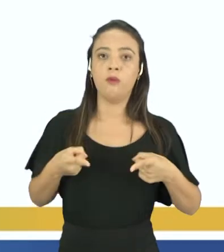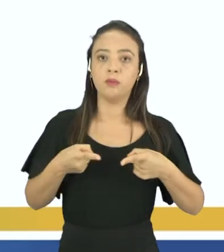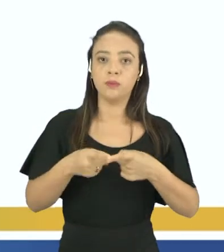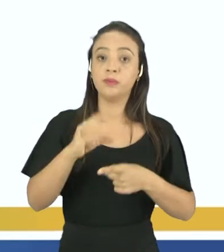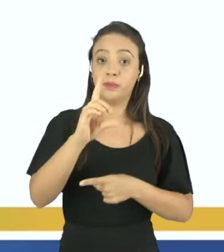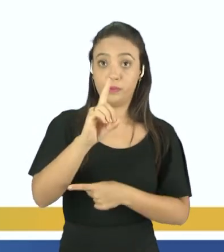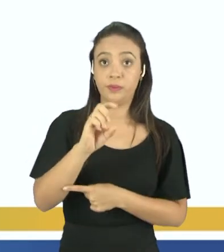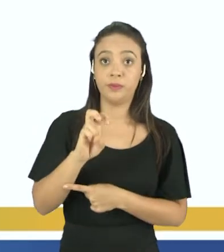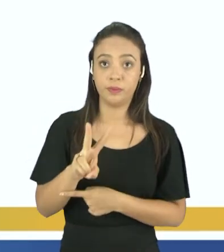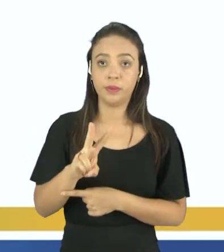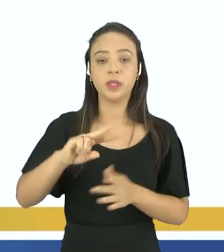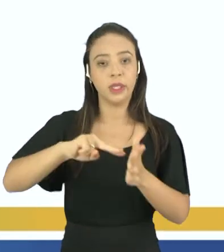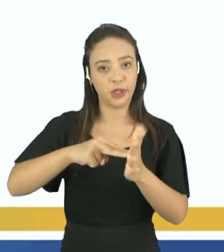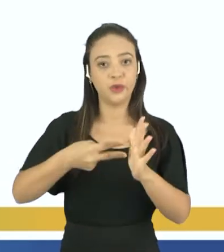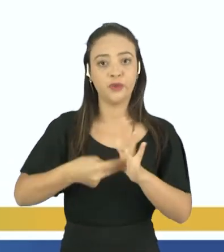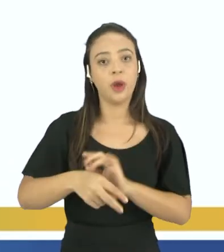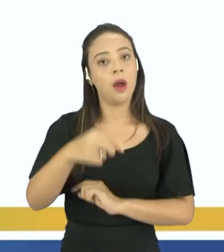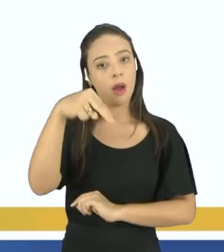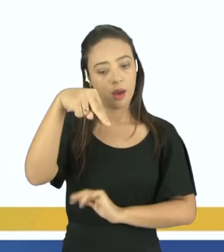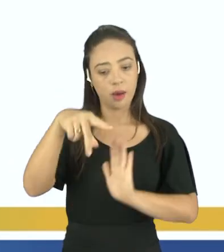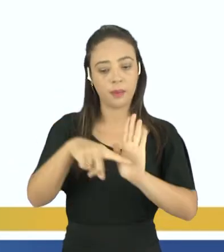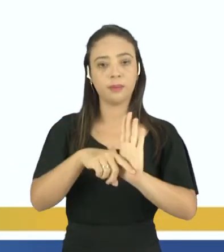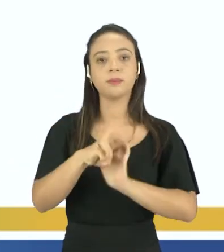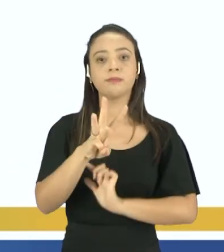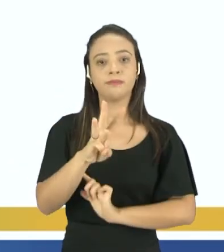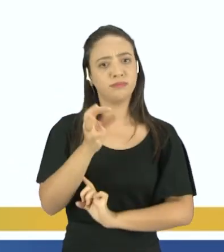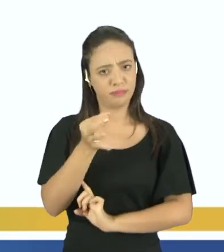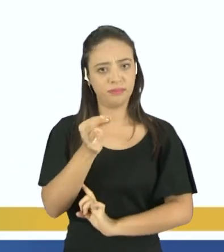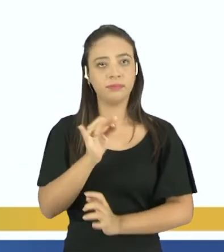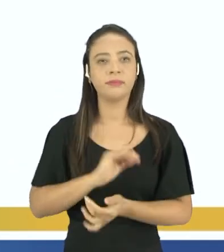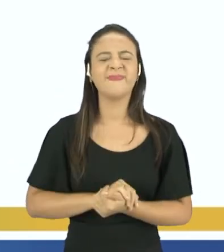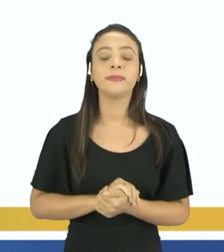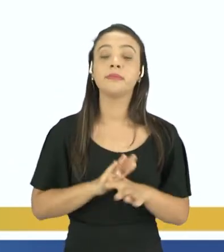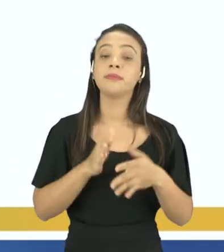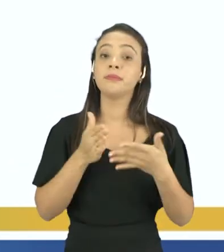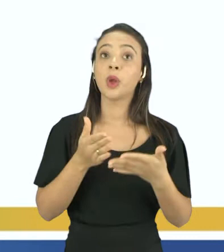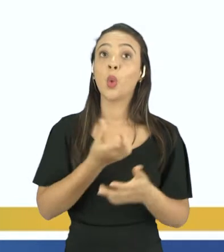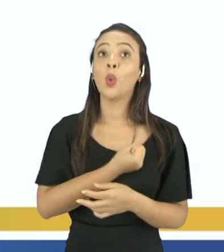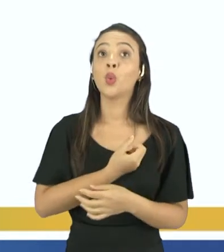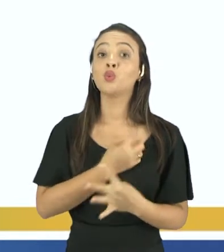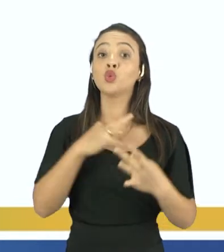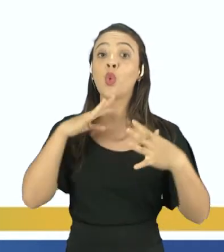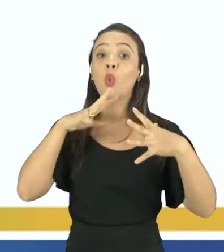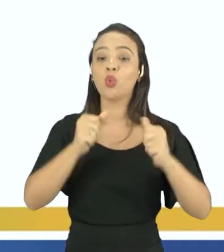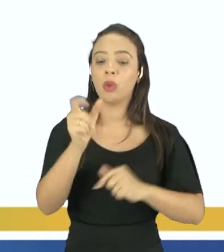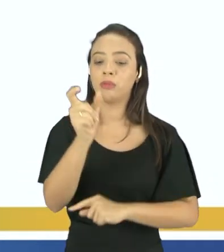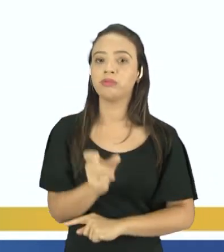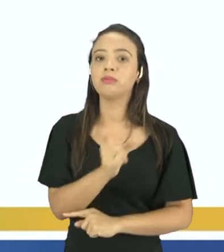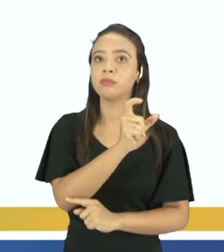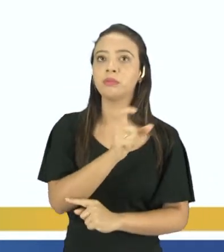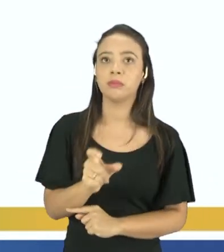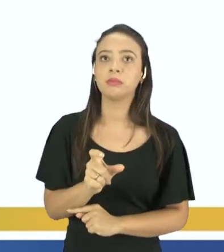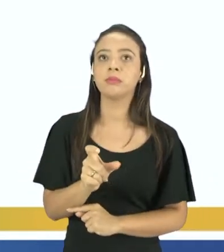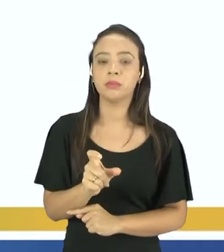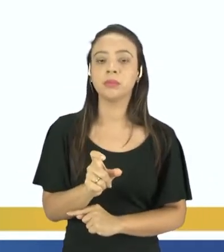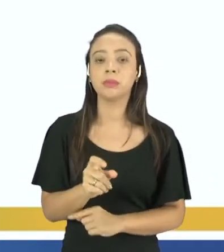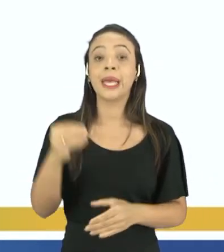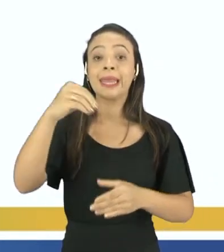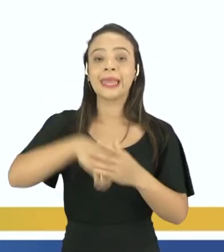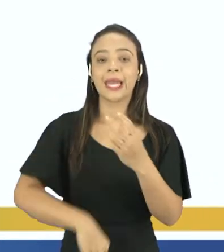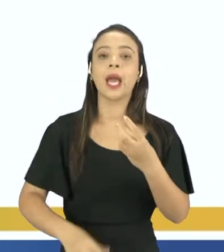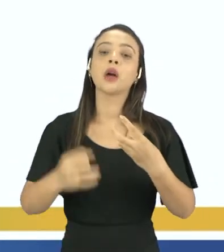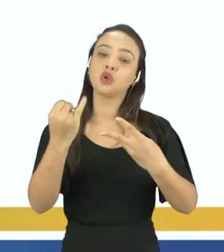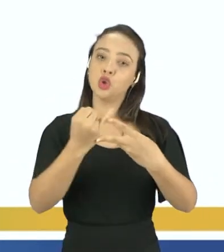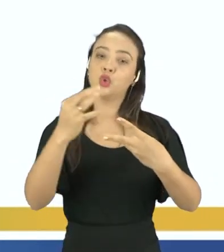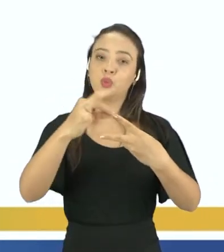vai ser igual a ele menos três certo Tá bom então o número de total de diagonais né de um